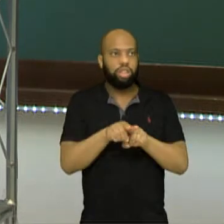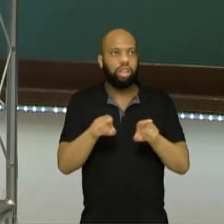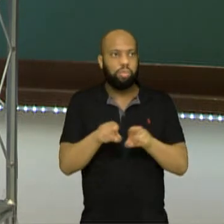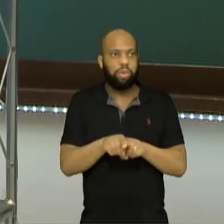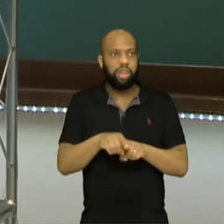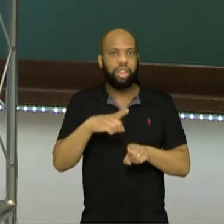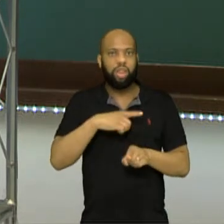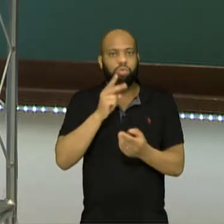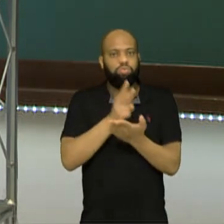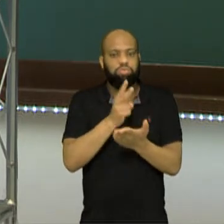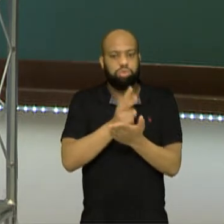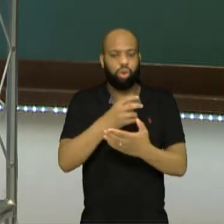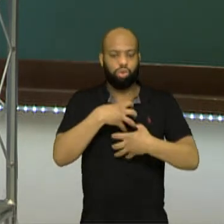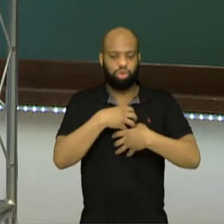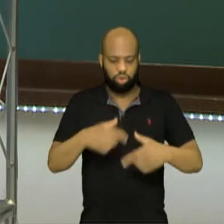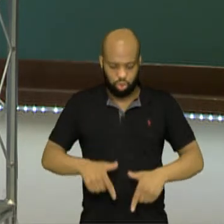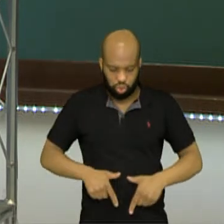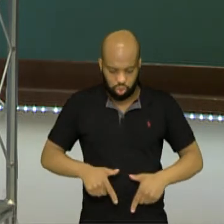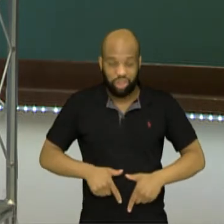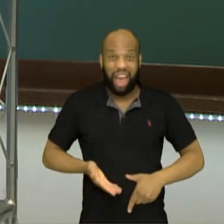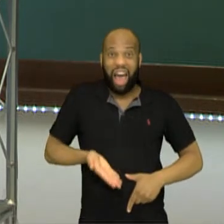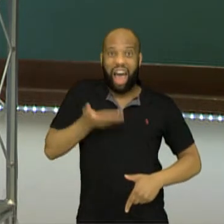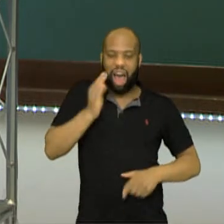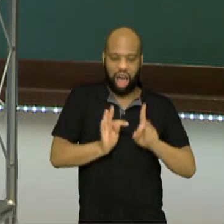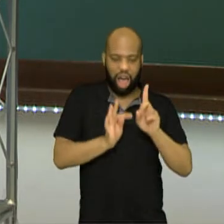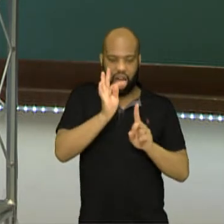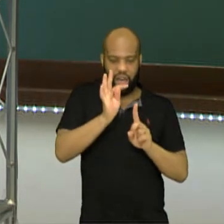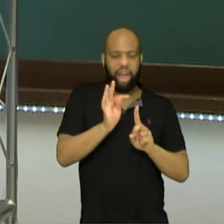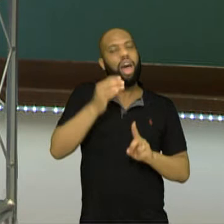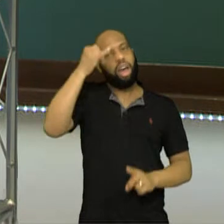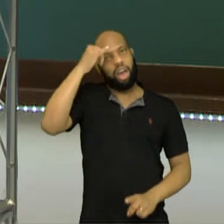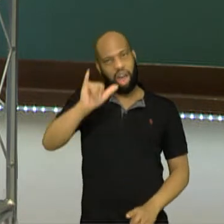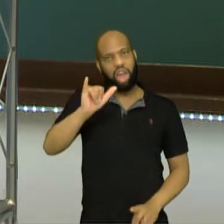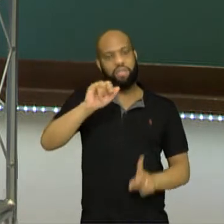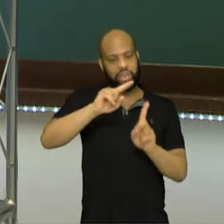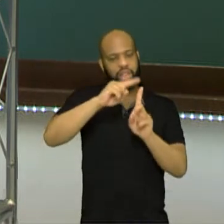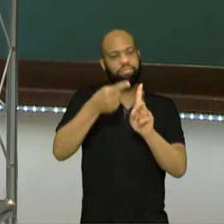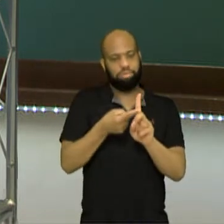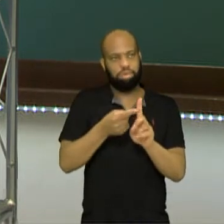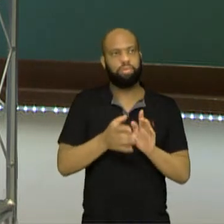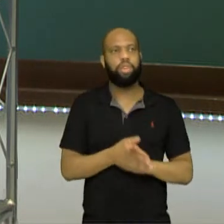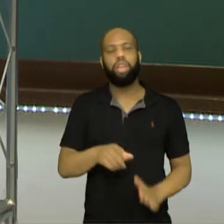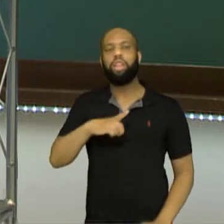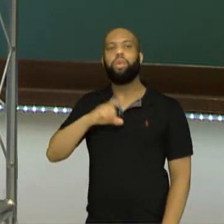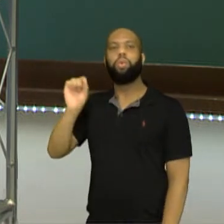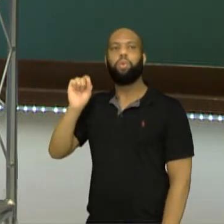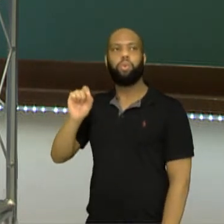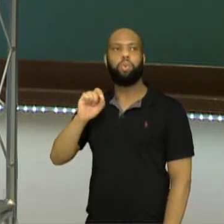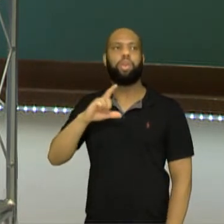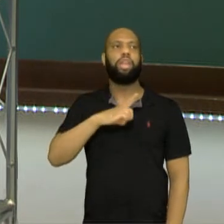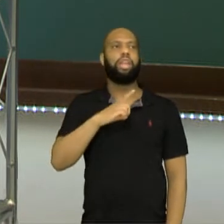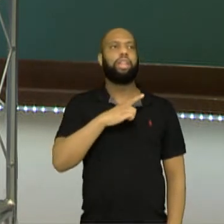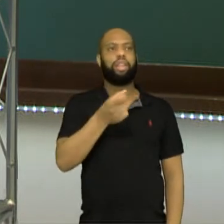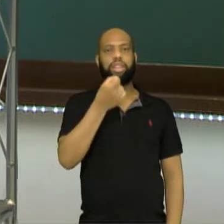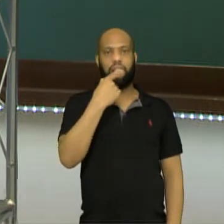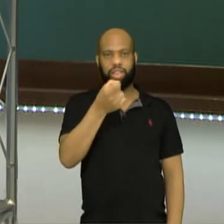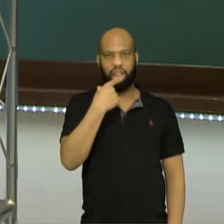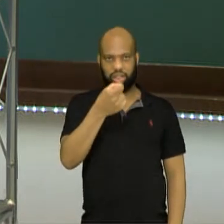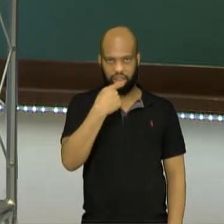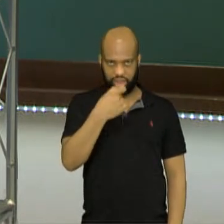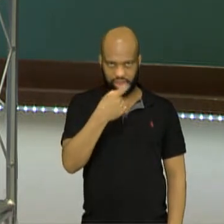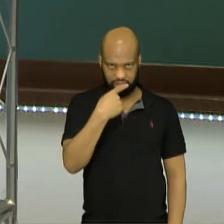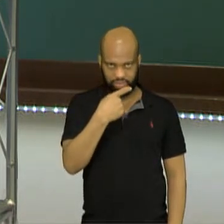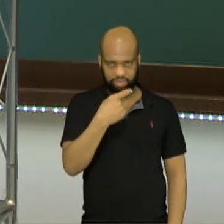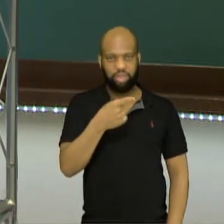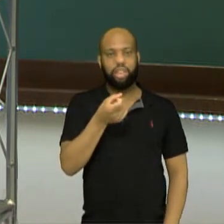do colo do útero elevada para evitar que haja a gravidez. Então, nós temos ali, primeiramente, o contraceptivo oral. Tá? De que